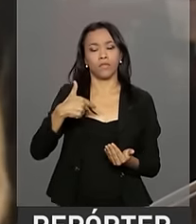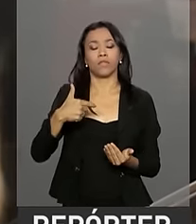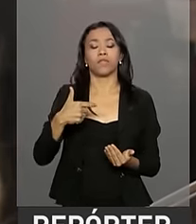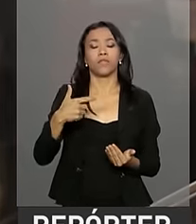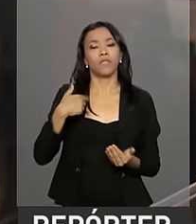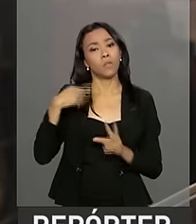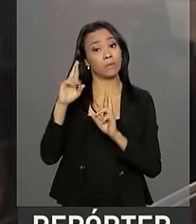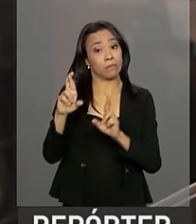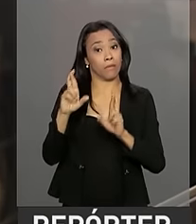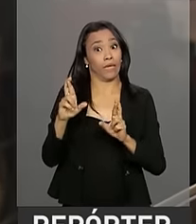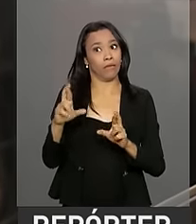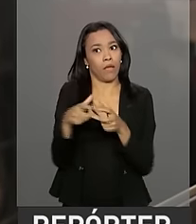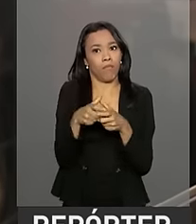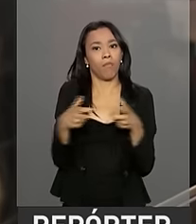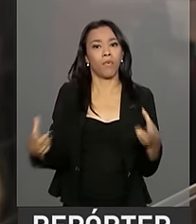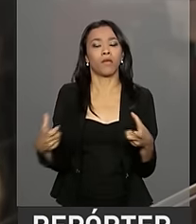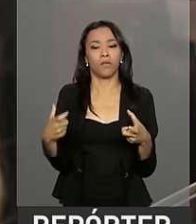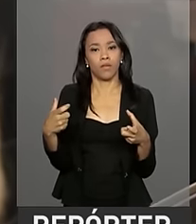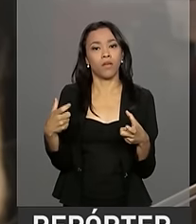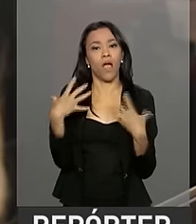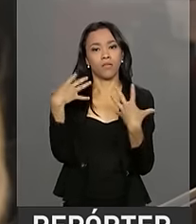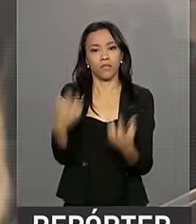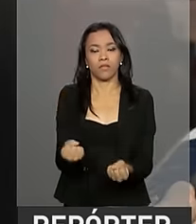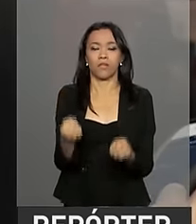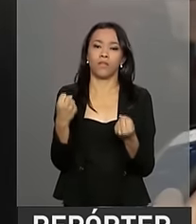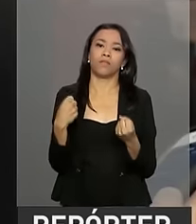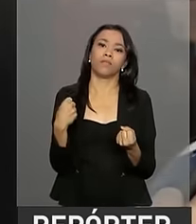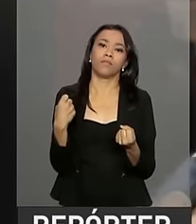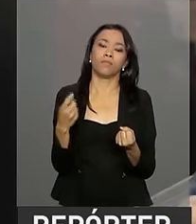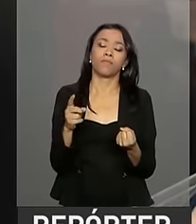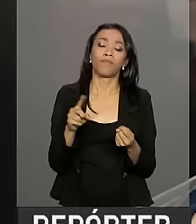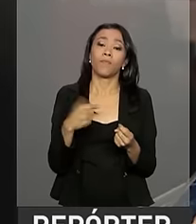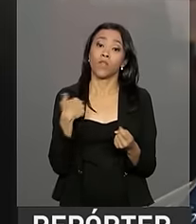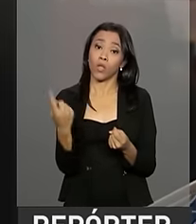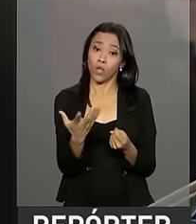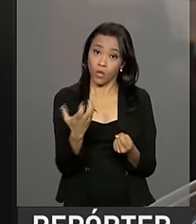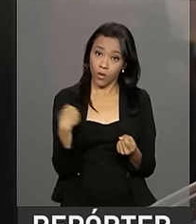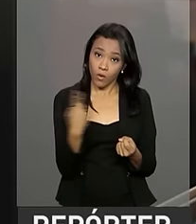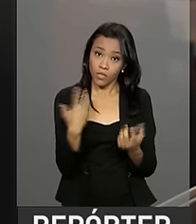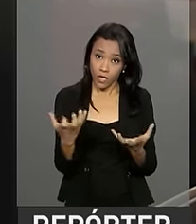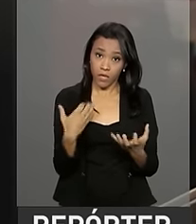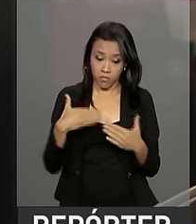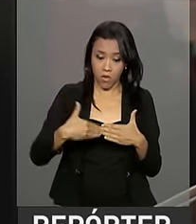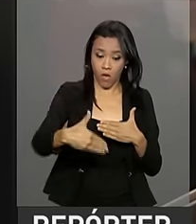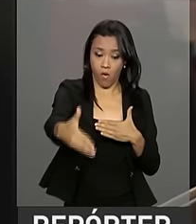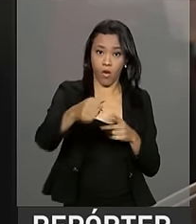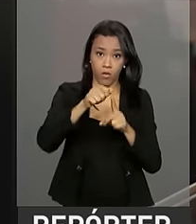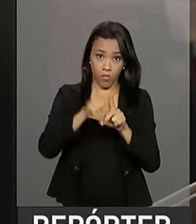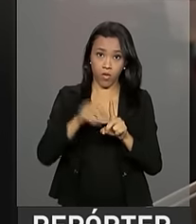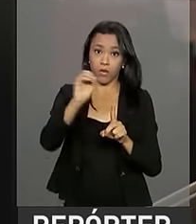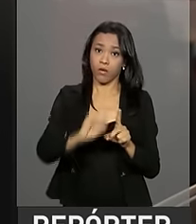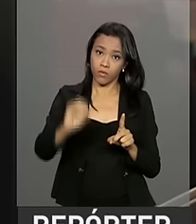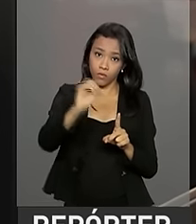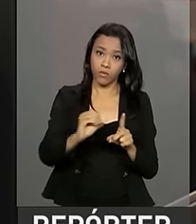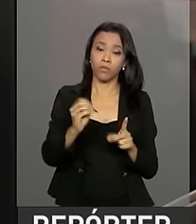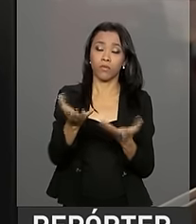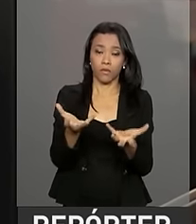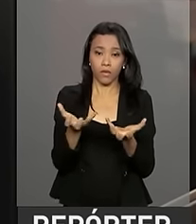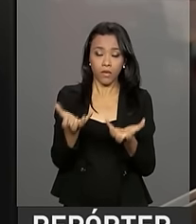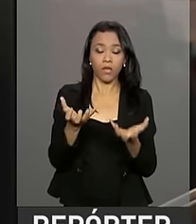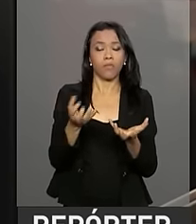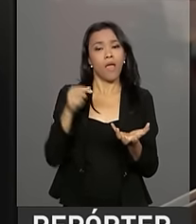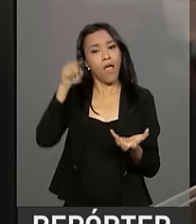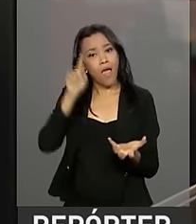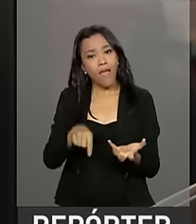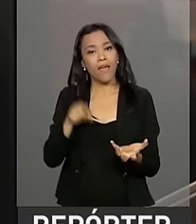uma maioria para poder acelerar o processo nós queremos acelerar agora em outubro quando Haverá novas ofertas isso